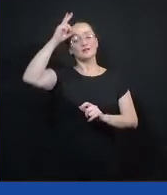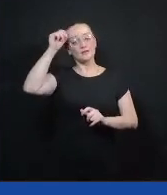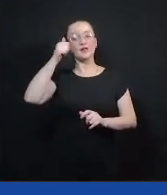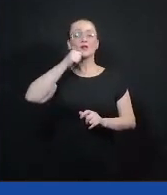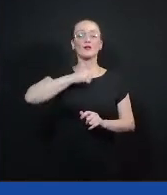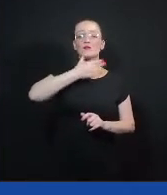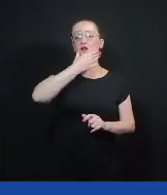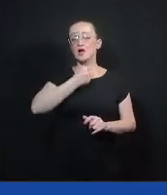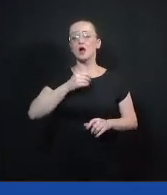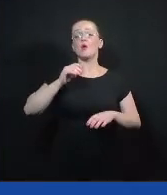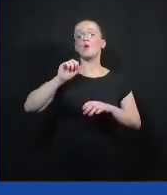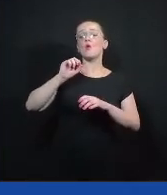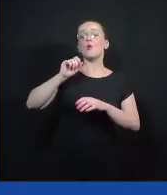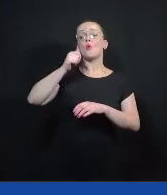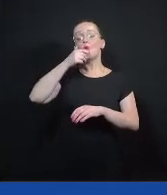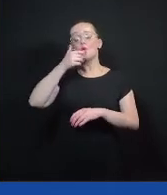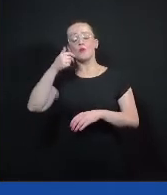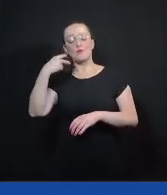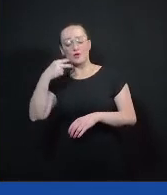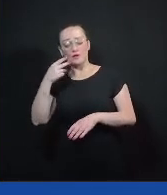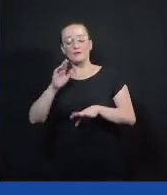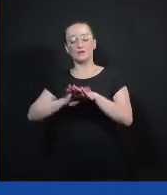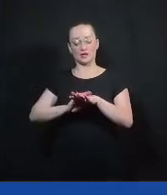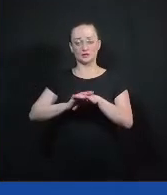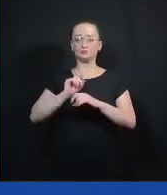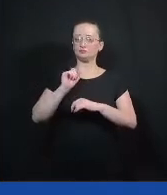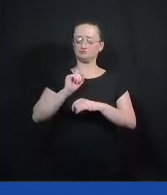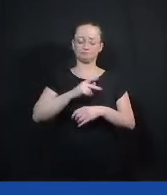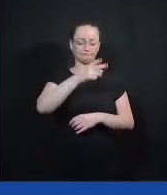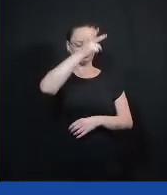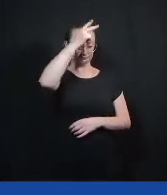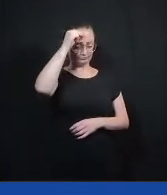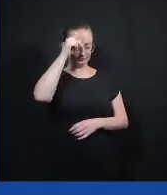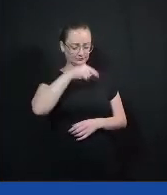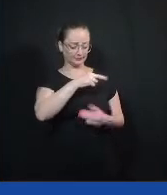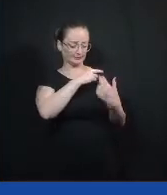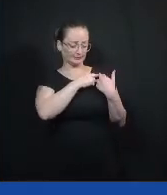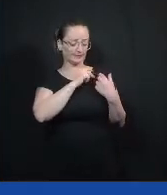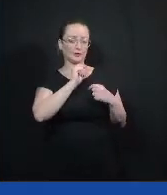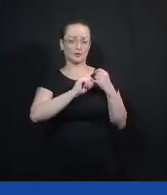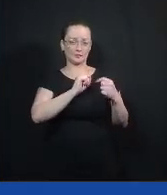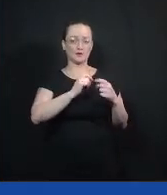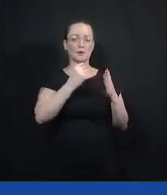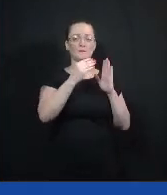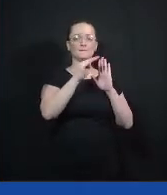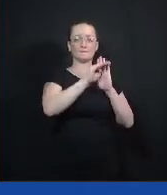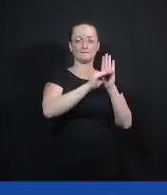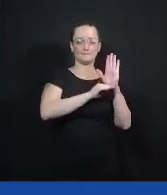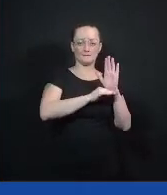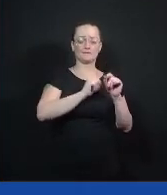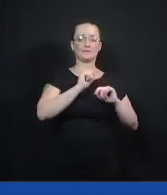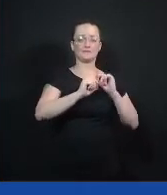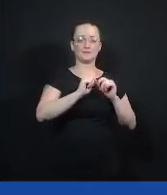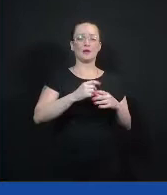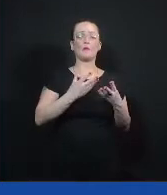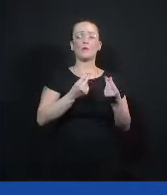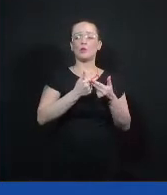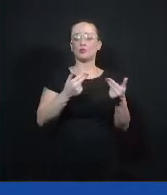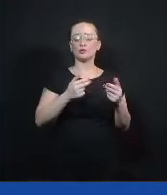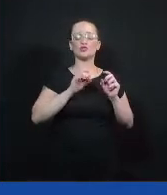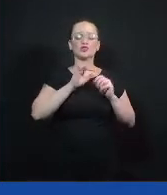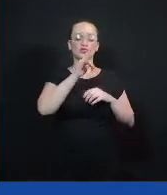né? Quais são as suas prerrogativas? Bom, os prefeitos, eles concentram muitas prerrogativas decisórias. Tem muita coisa que só o